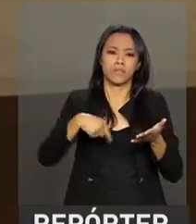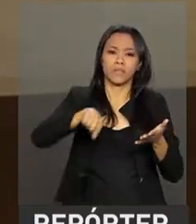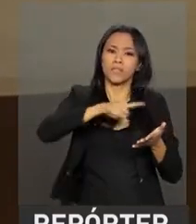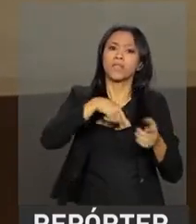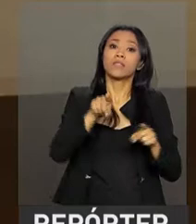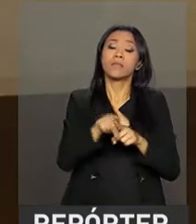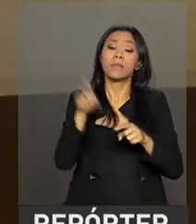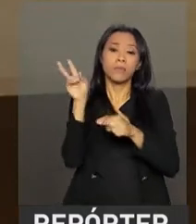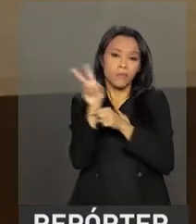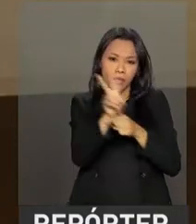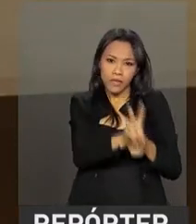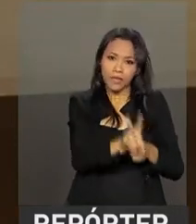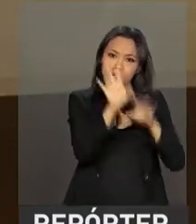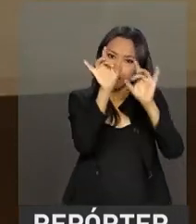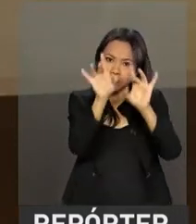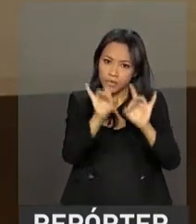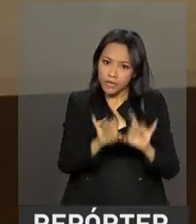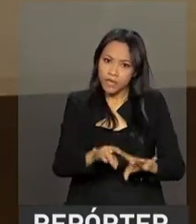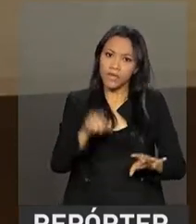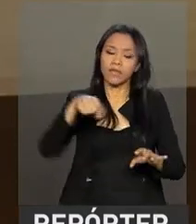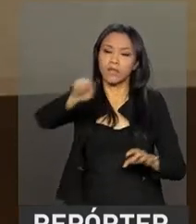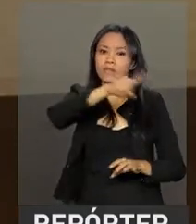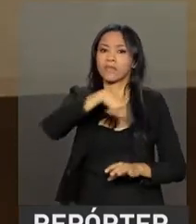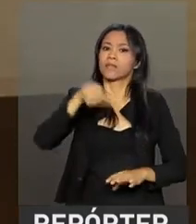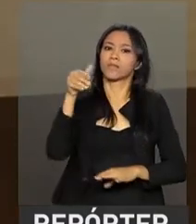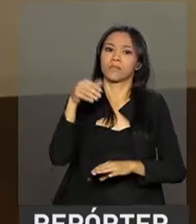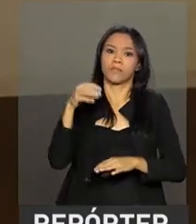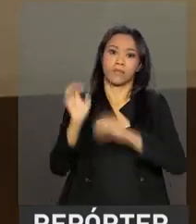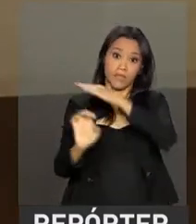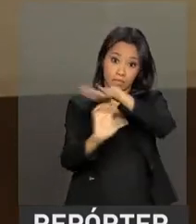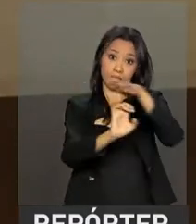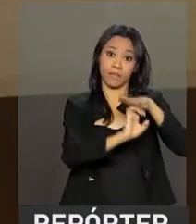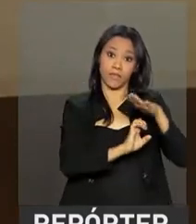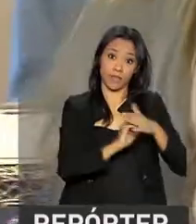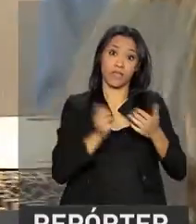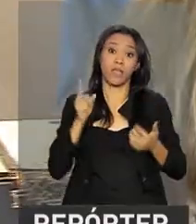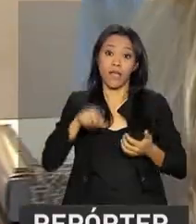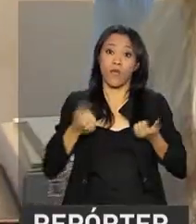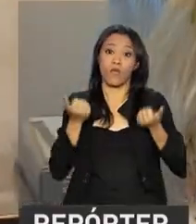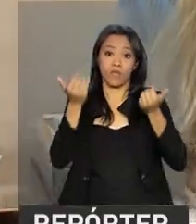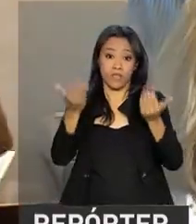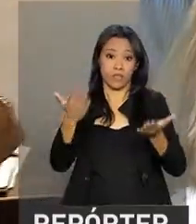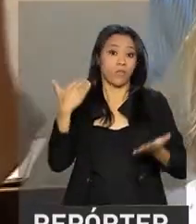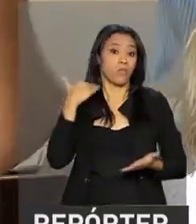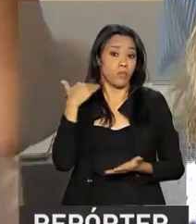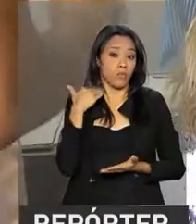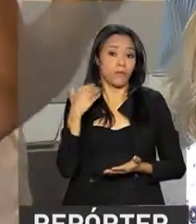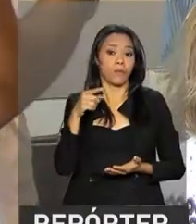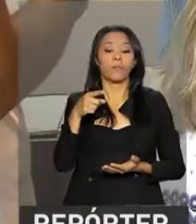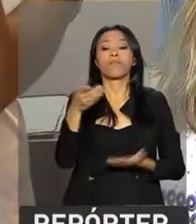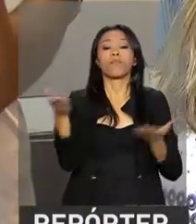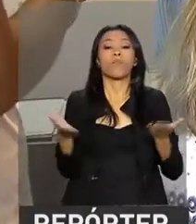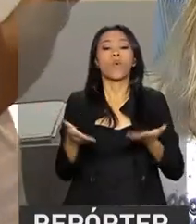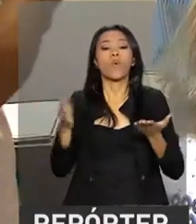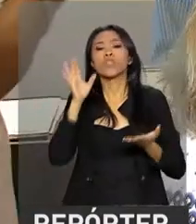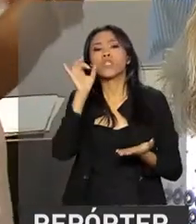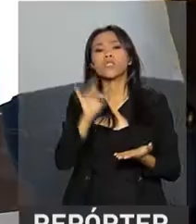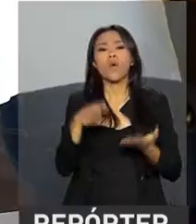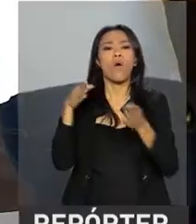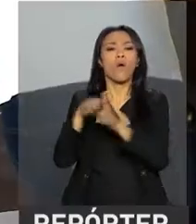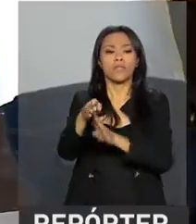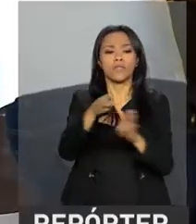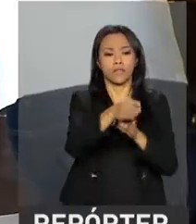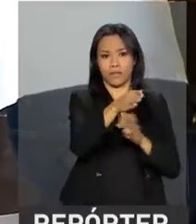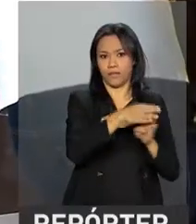linha de créditos especiais que são oferecidas pelos bancos. A ação de hoje foi para orientar e estimular